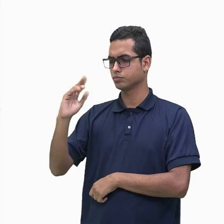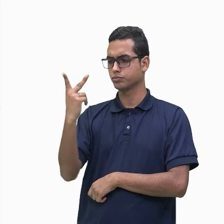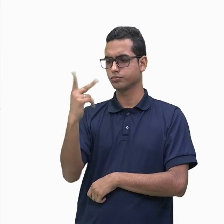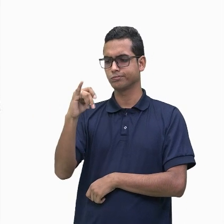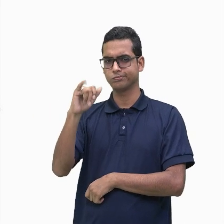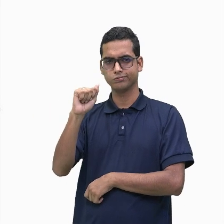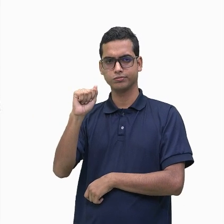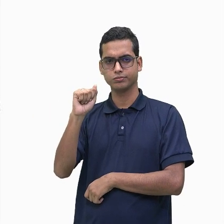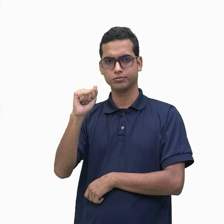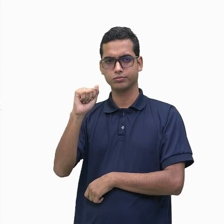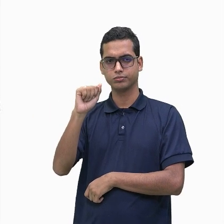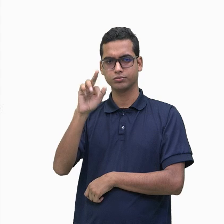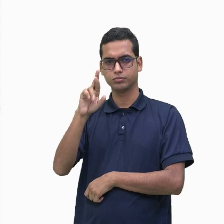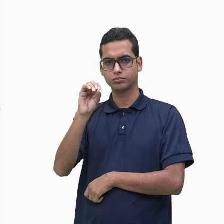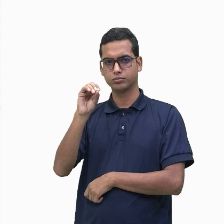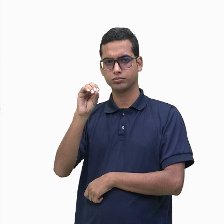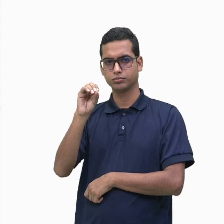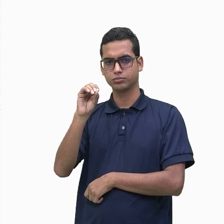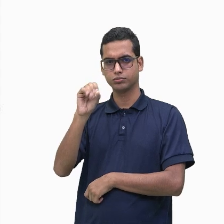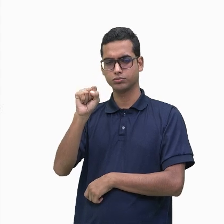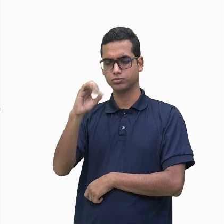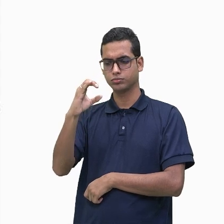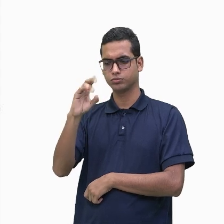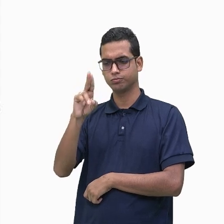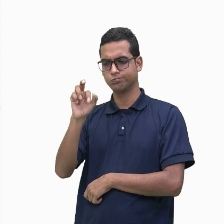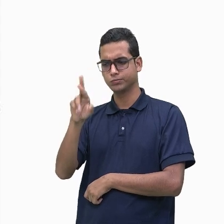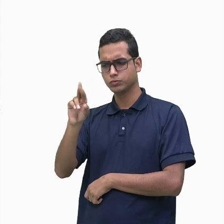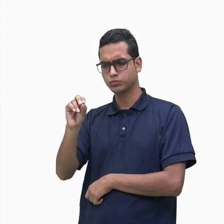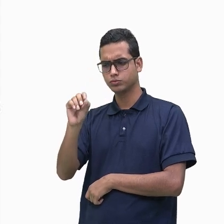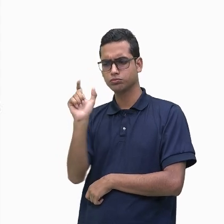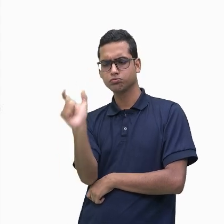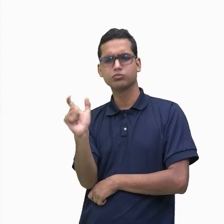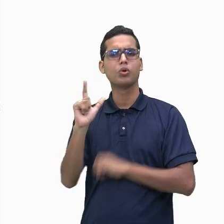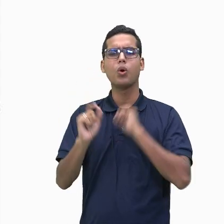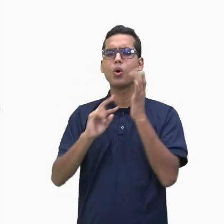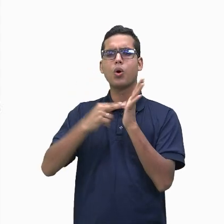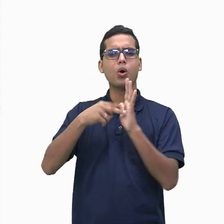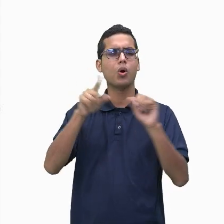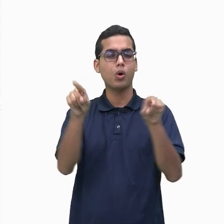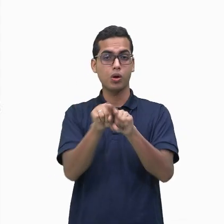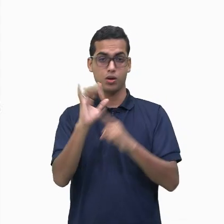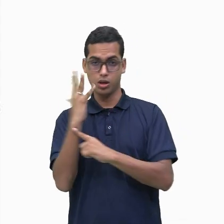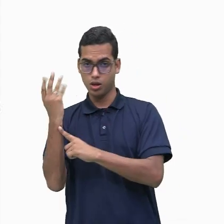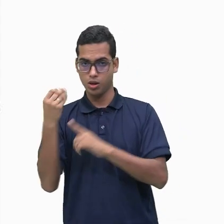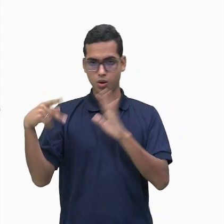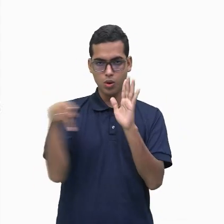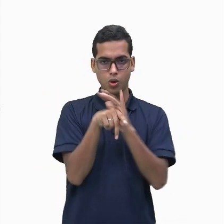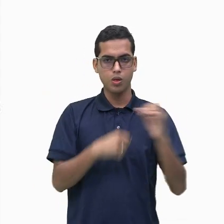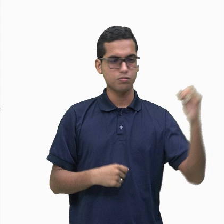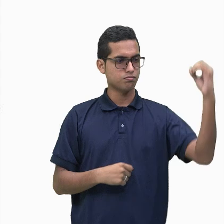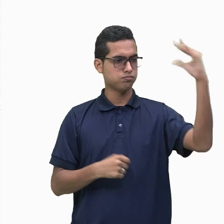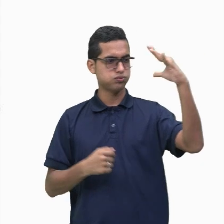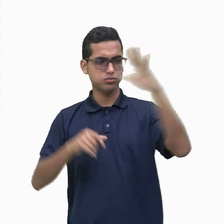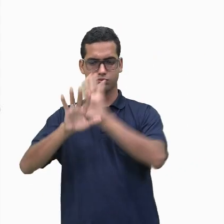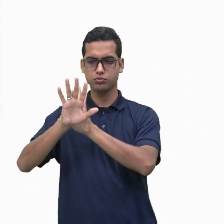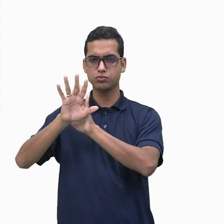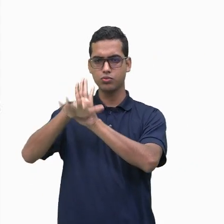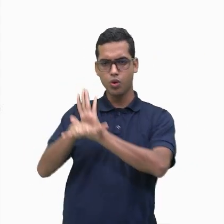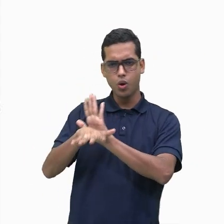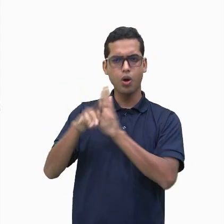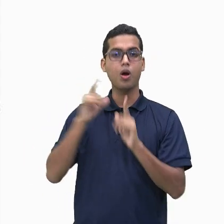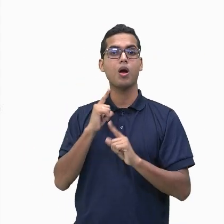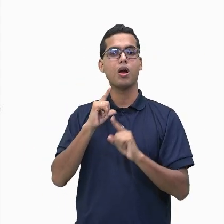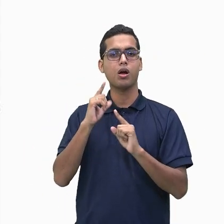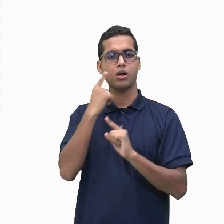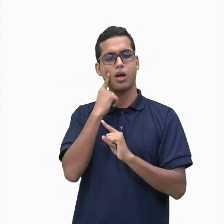Então, o chiaroscuro, a arte da luz e da sombra. A luz e a sombra são elementos fundamentais das artes